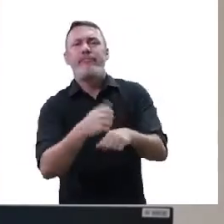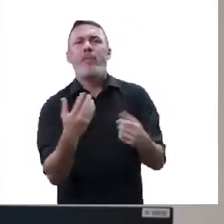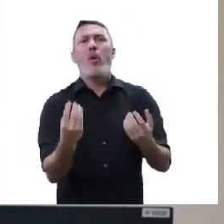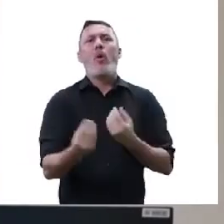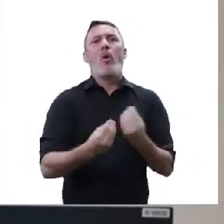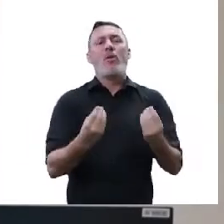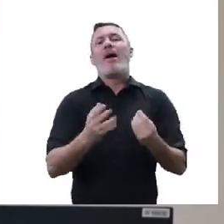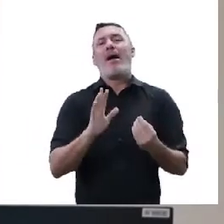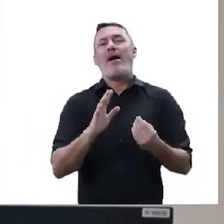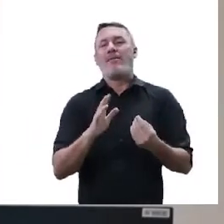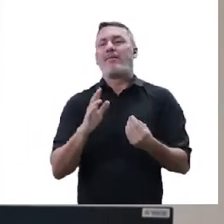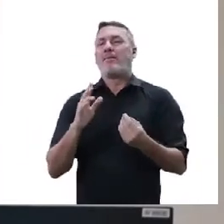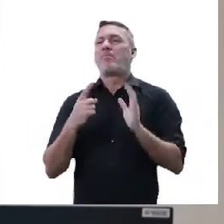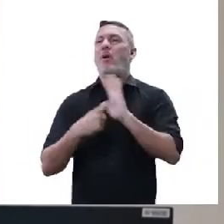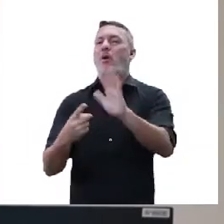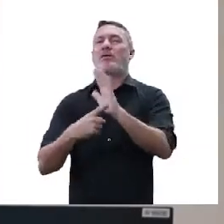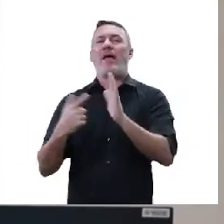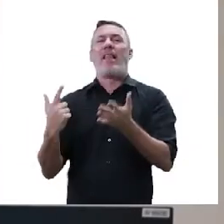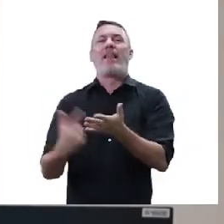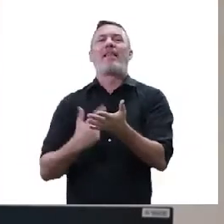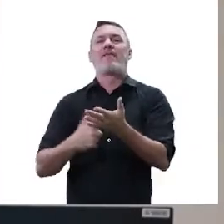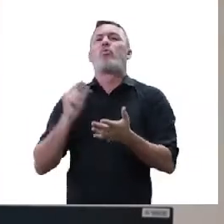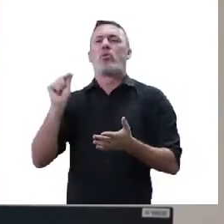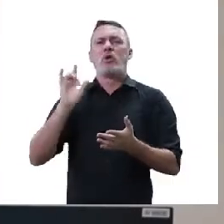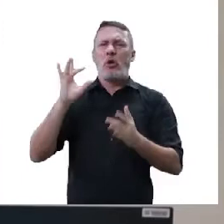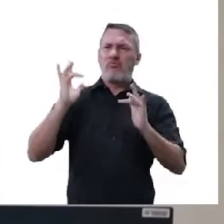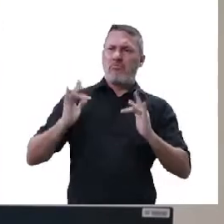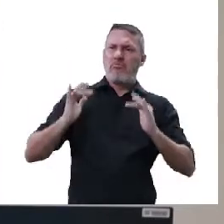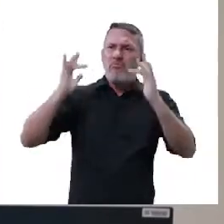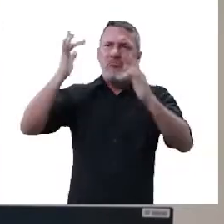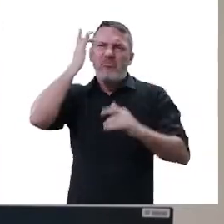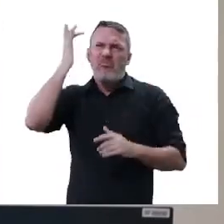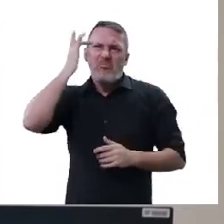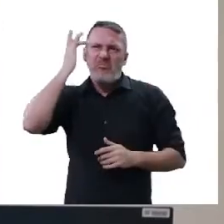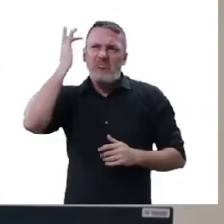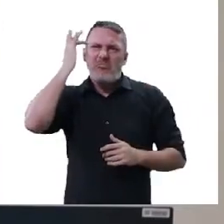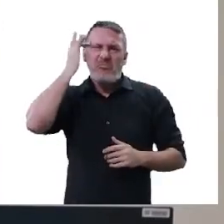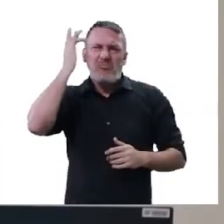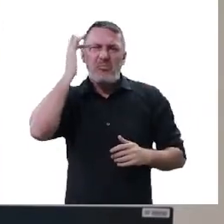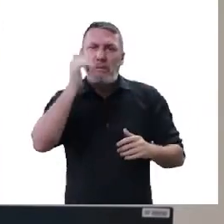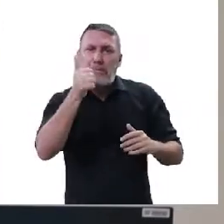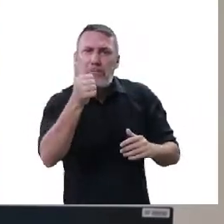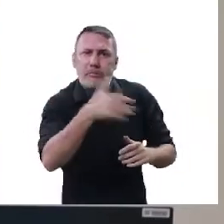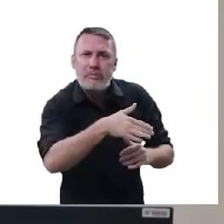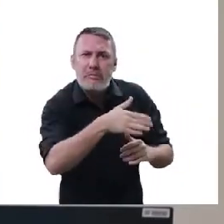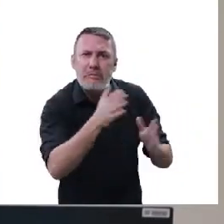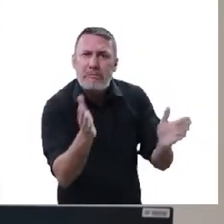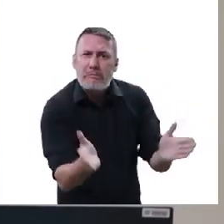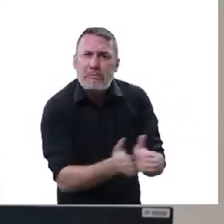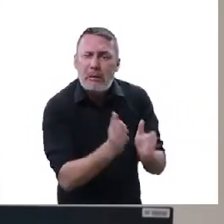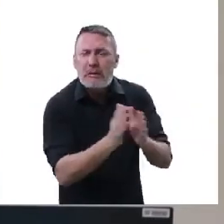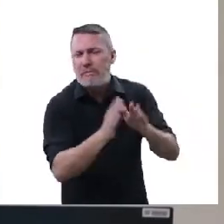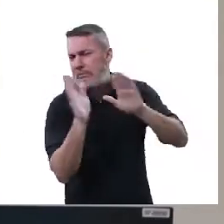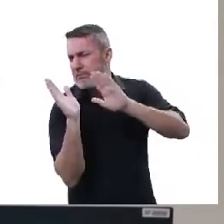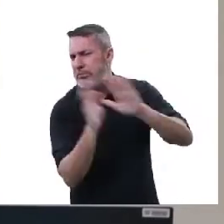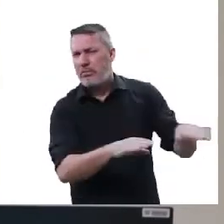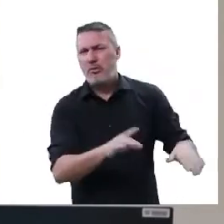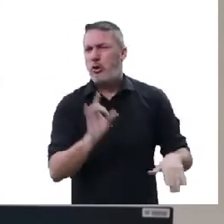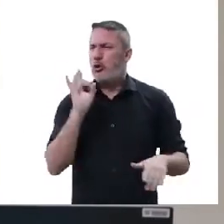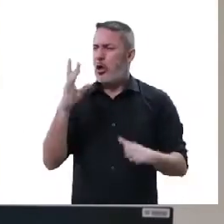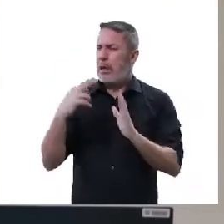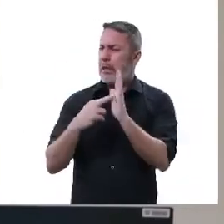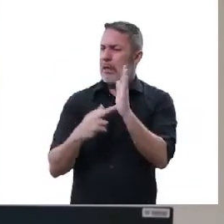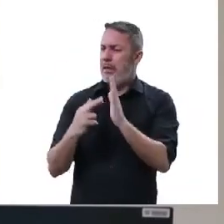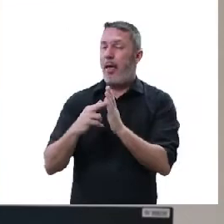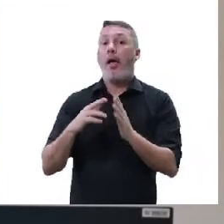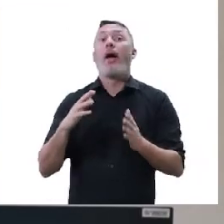no nosso livro não aparecia, parecia que nossos textos eram assim, nossa, todo mundo tem uma norma culta, todo mundo fala, calma aí,